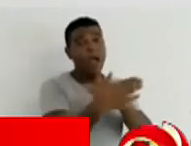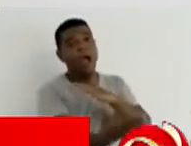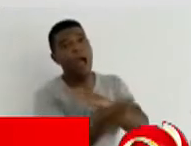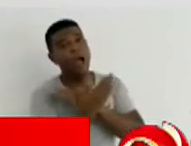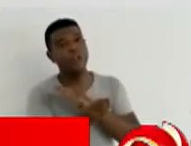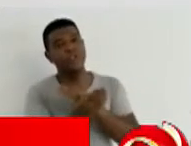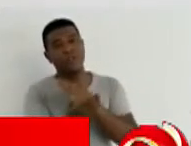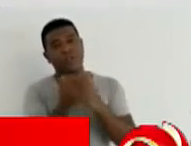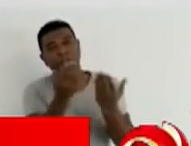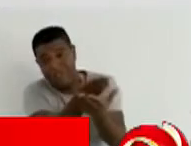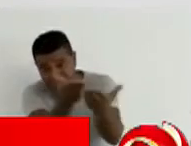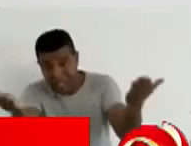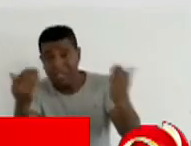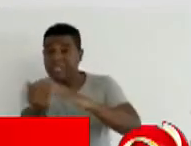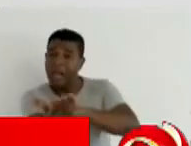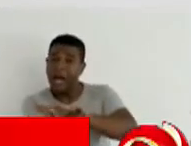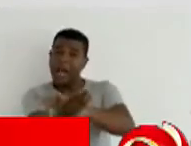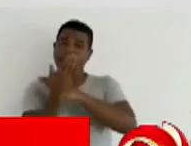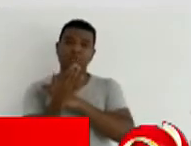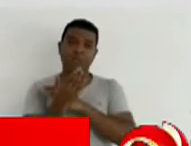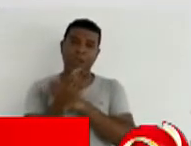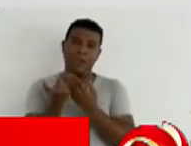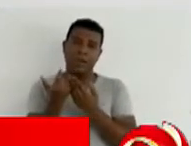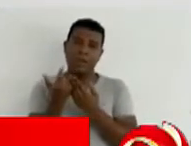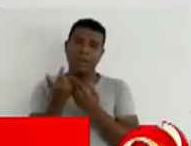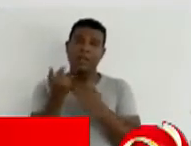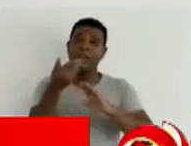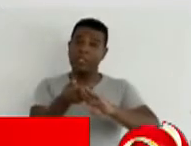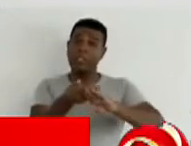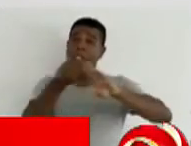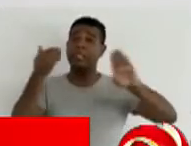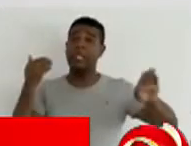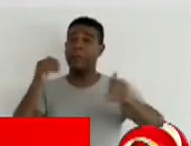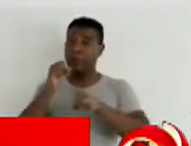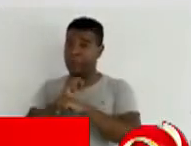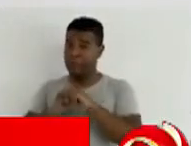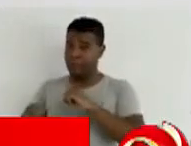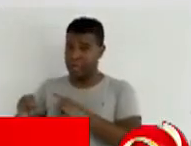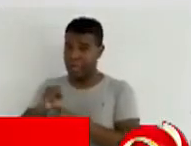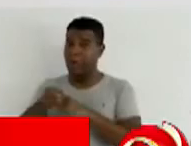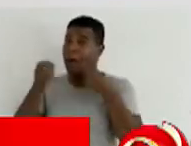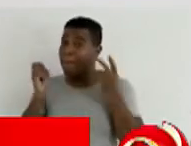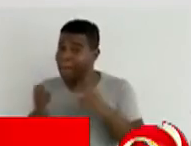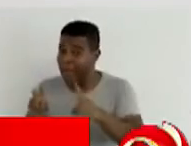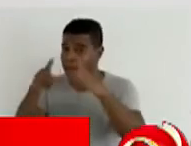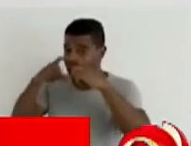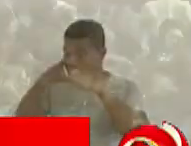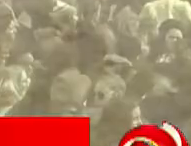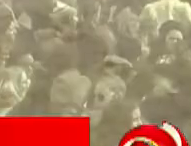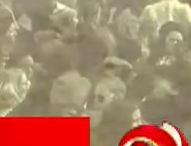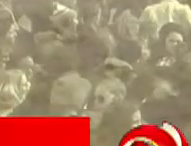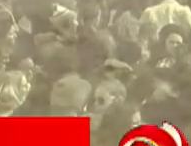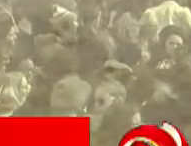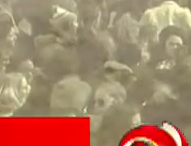é importante todos manterem um distanciamento dentro do possível e manter também o uso das máscaras. Tudo bem, agora...